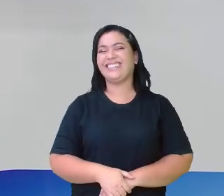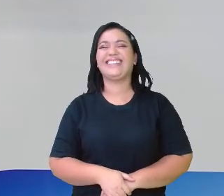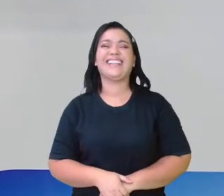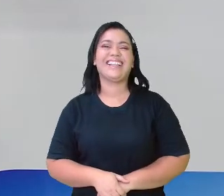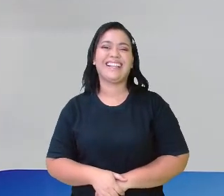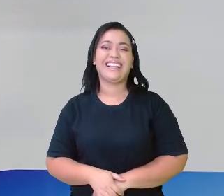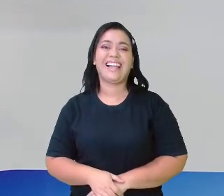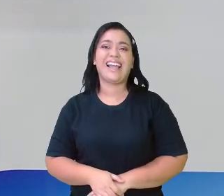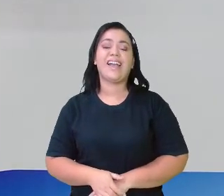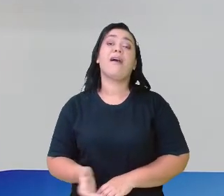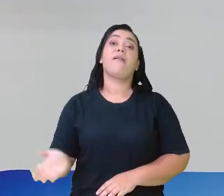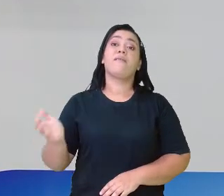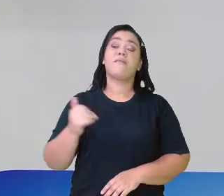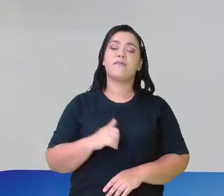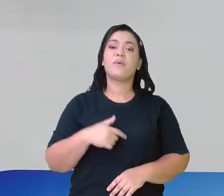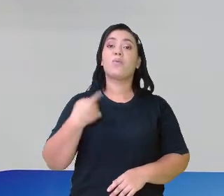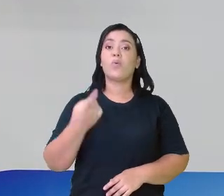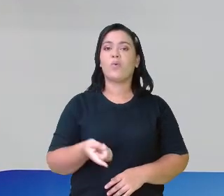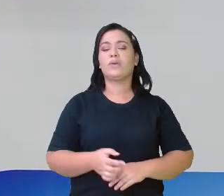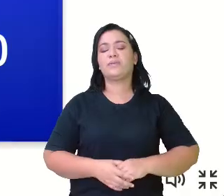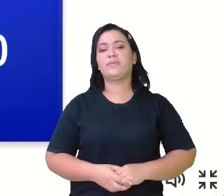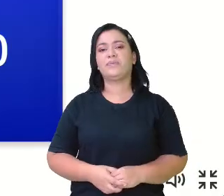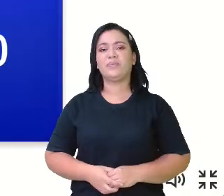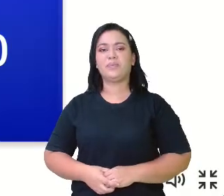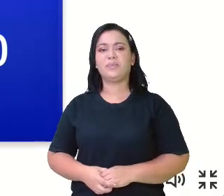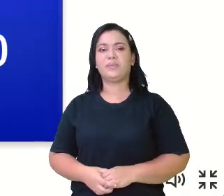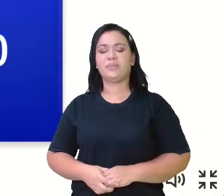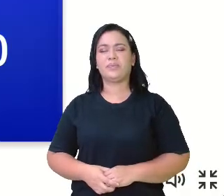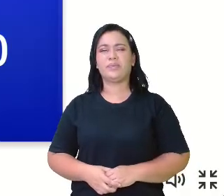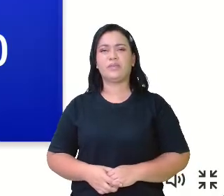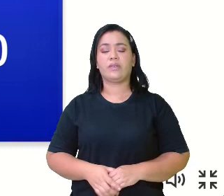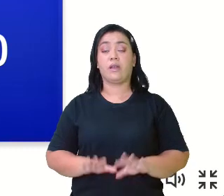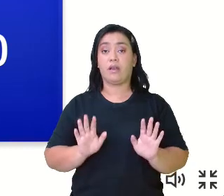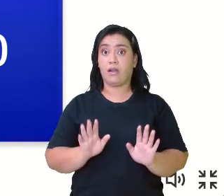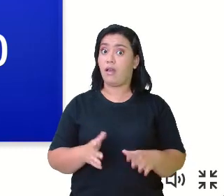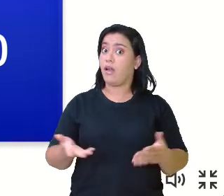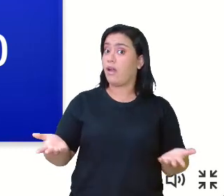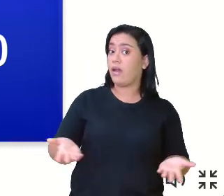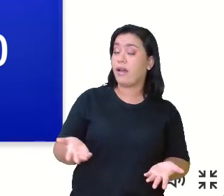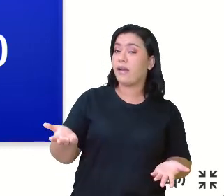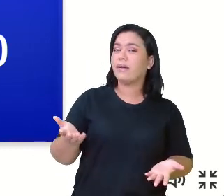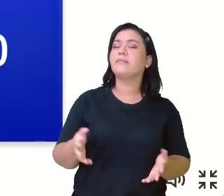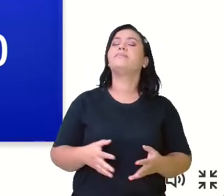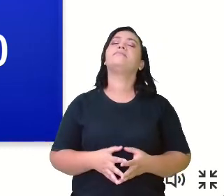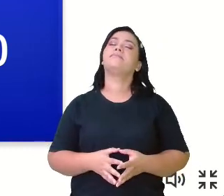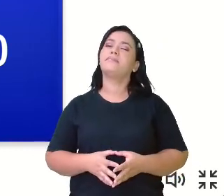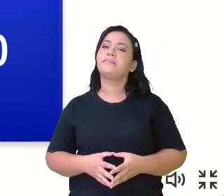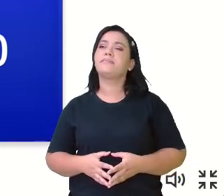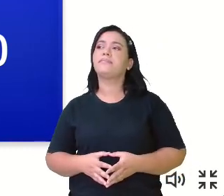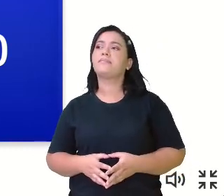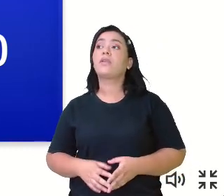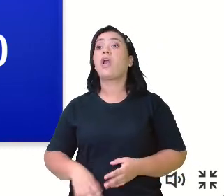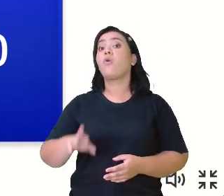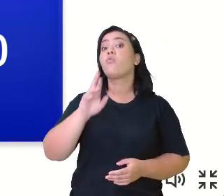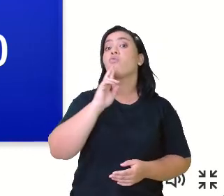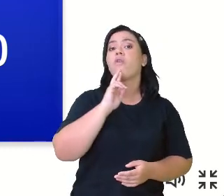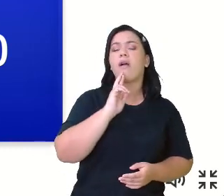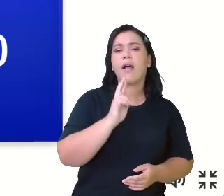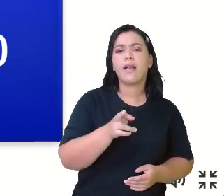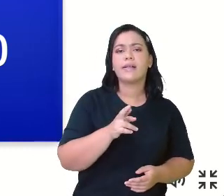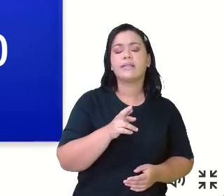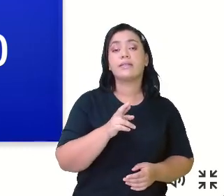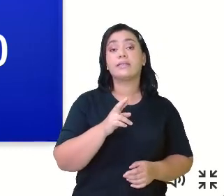Corretíssimo! Vamos embora pra próxima. O resultado... Agora... O resultado